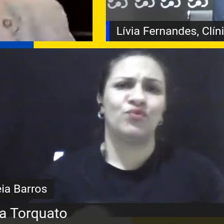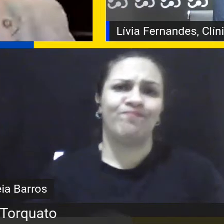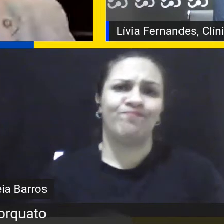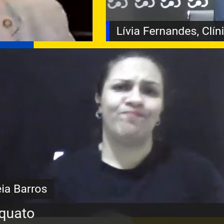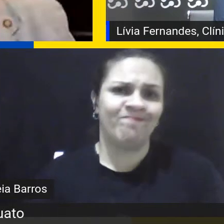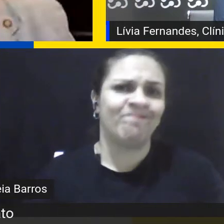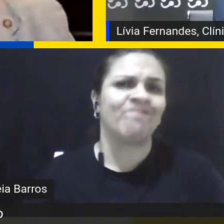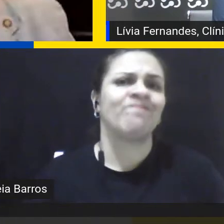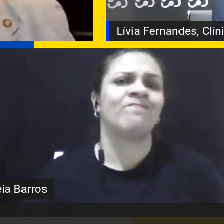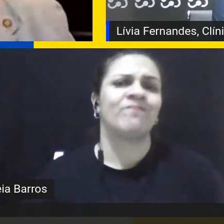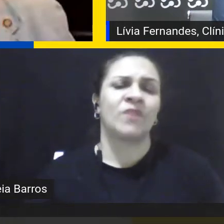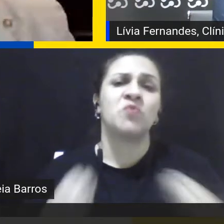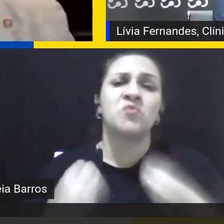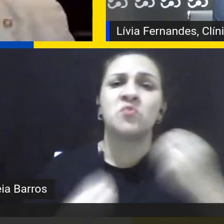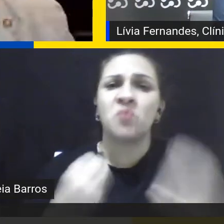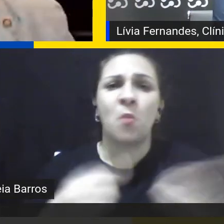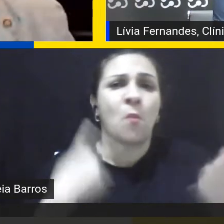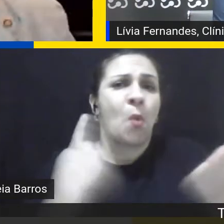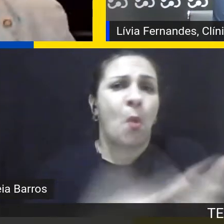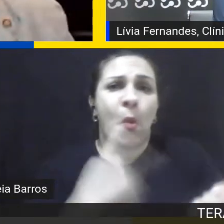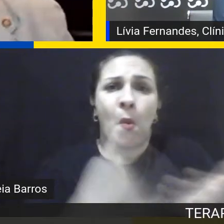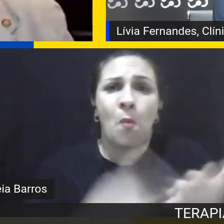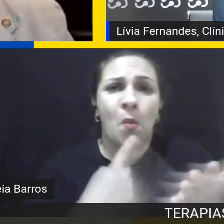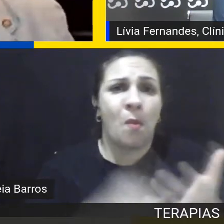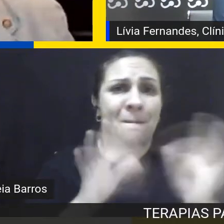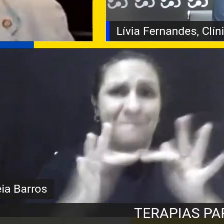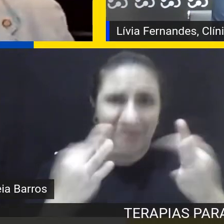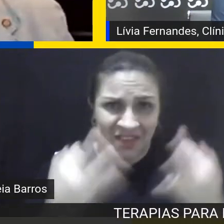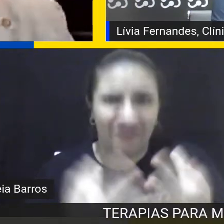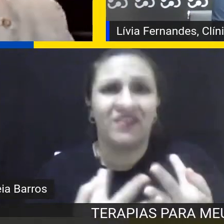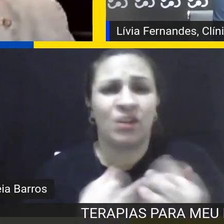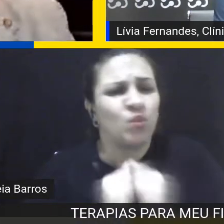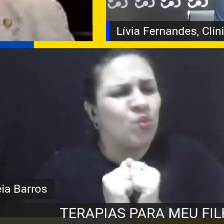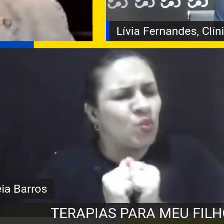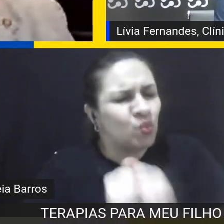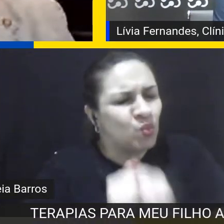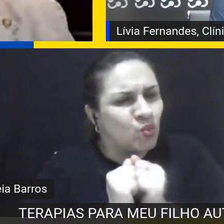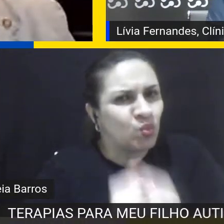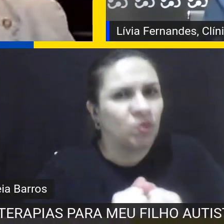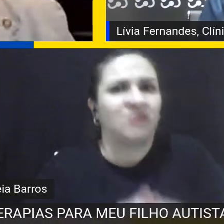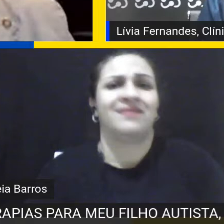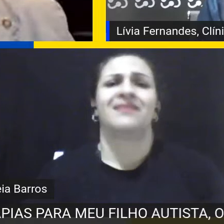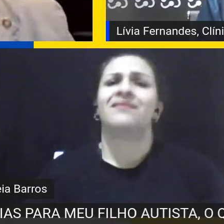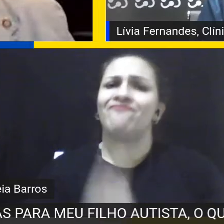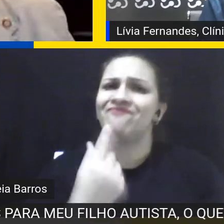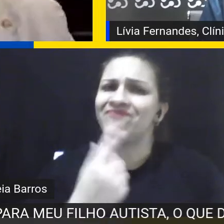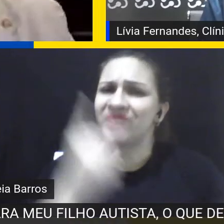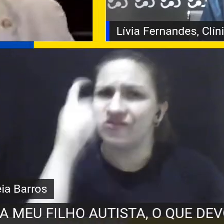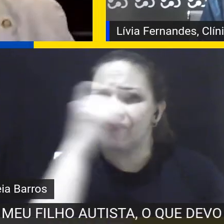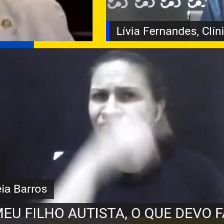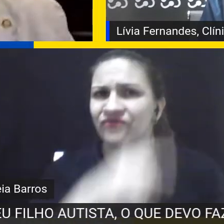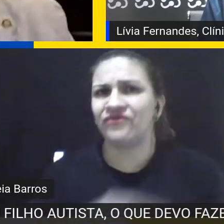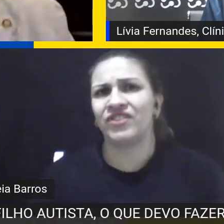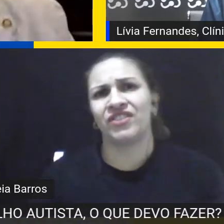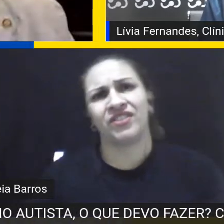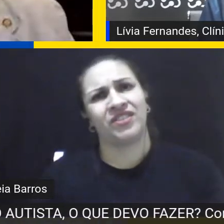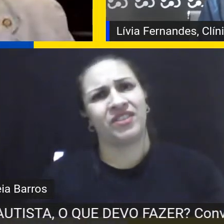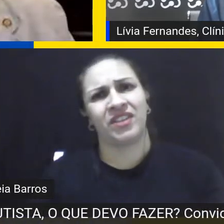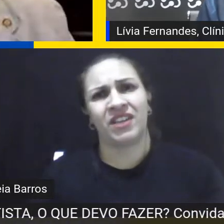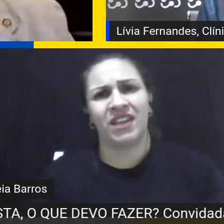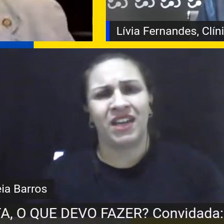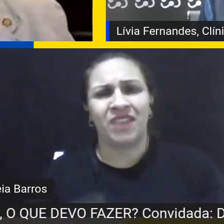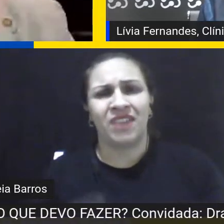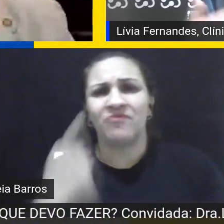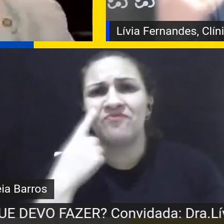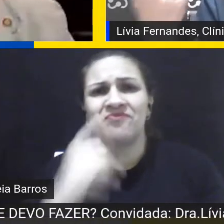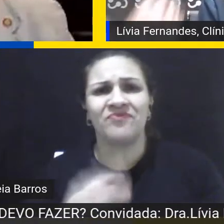porque como nós temos um compromisso com as famílias que estão conosco, é muito difícil a gente fazer essa ruptura com a família,